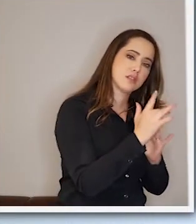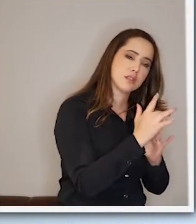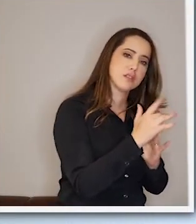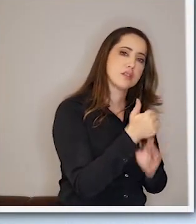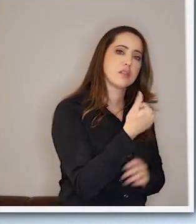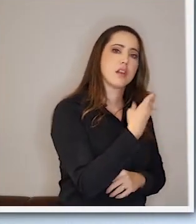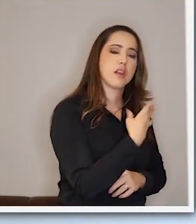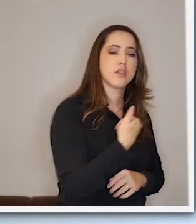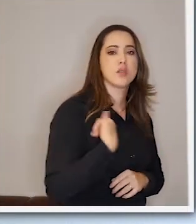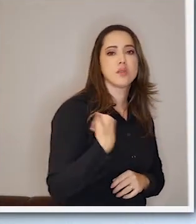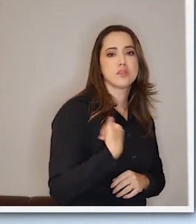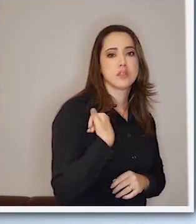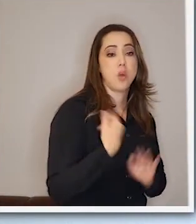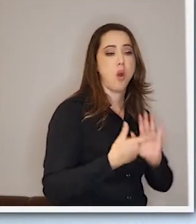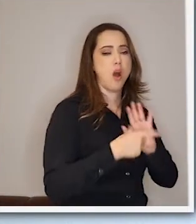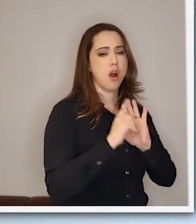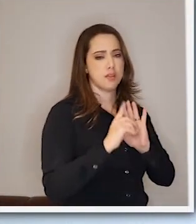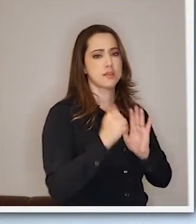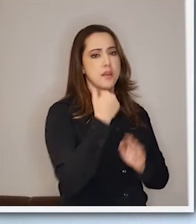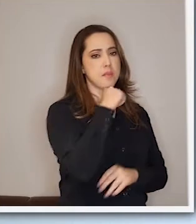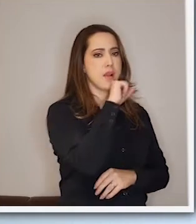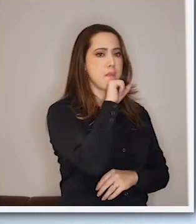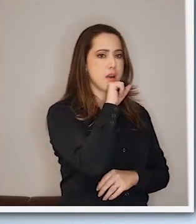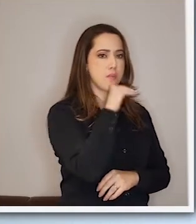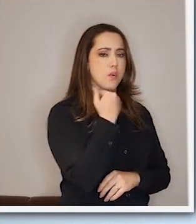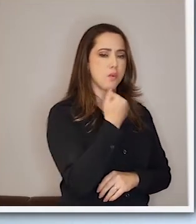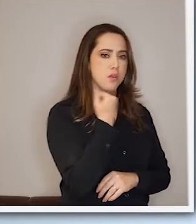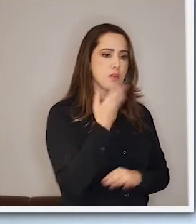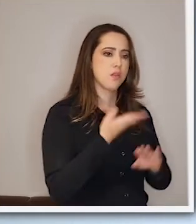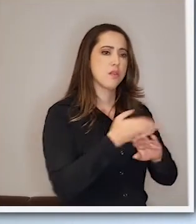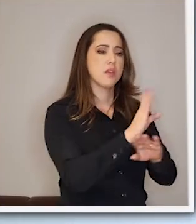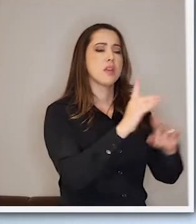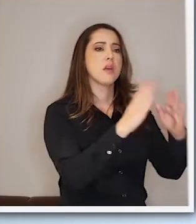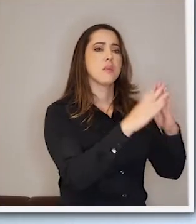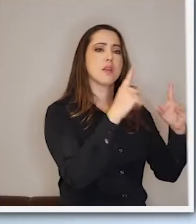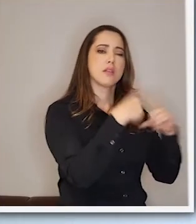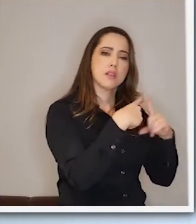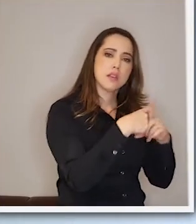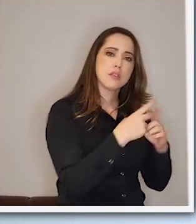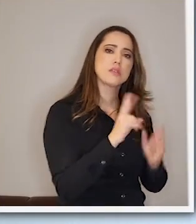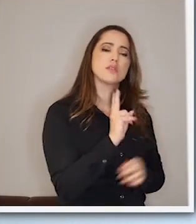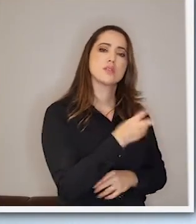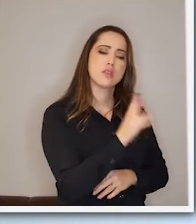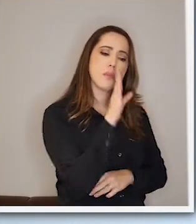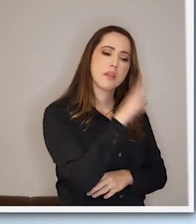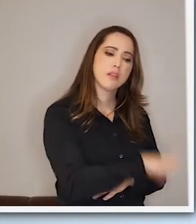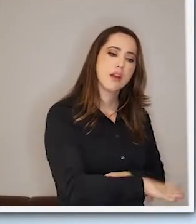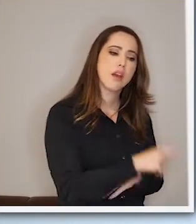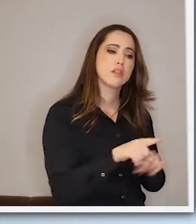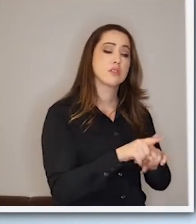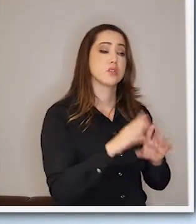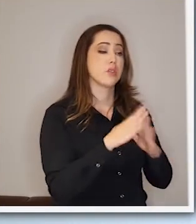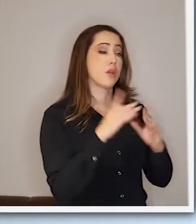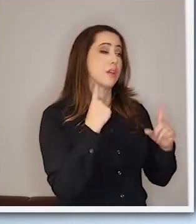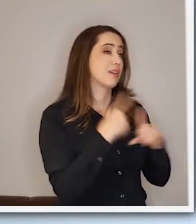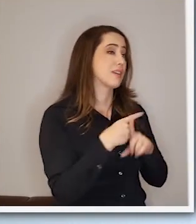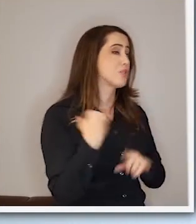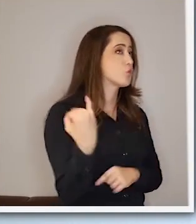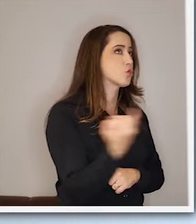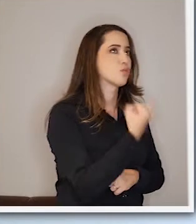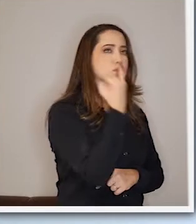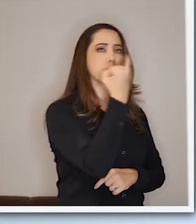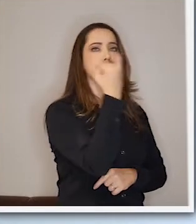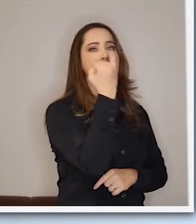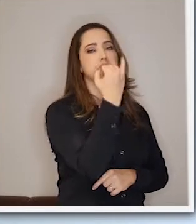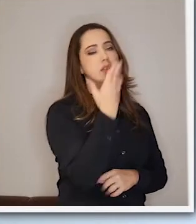Jesus aos 14 anos, um ano antes de minha mãe falecer, eu me converti, passei a frequentar a igreja aí é um outro detalhe, a